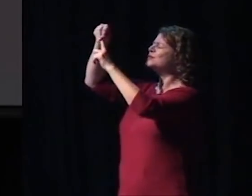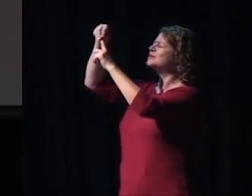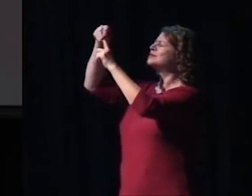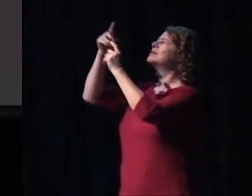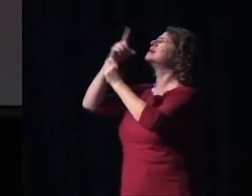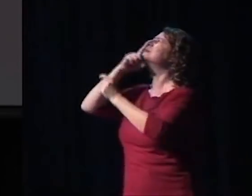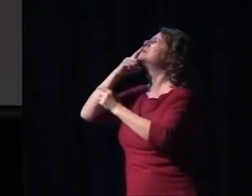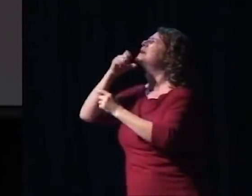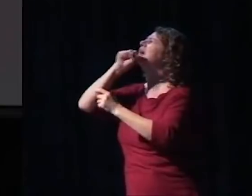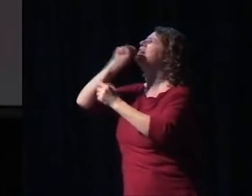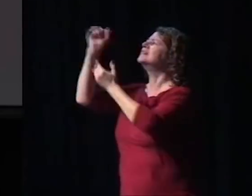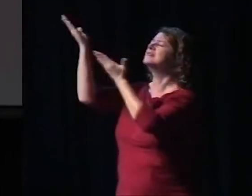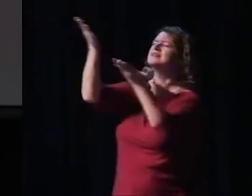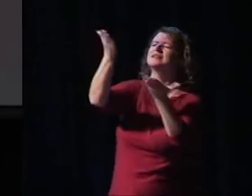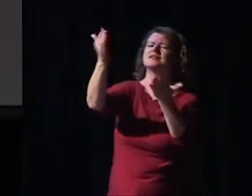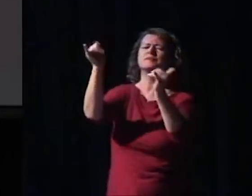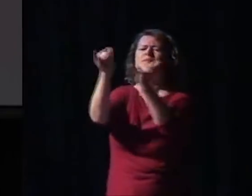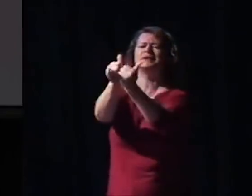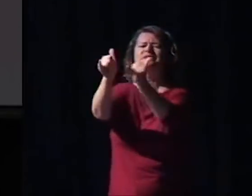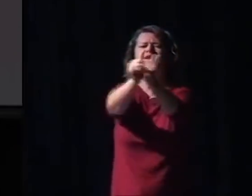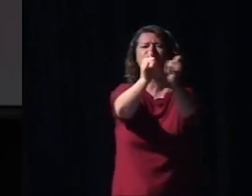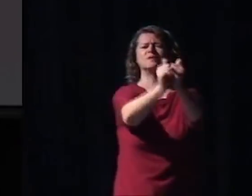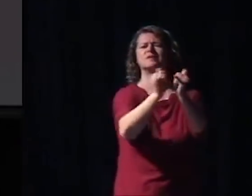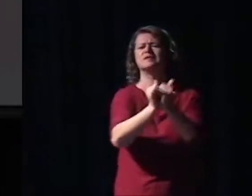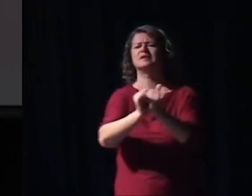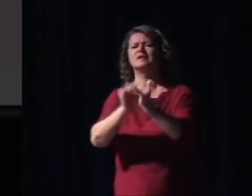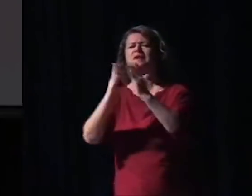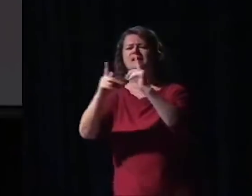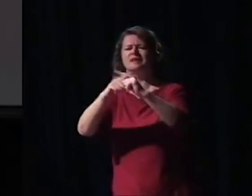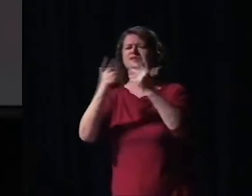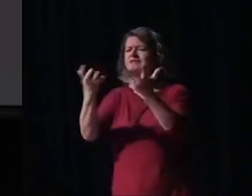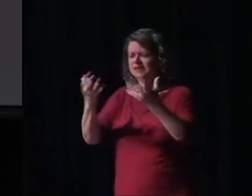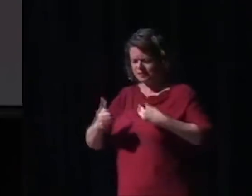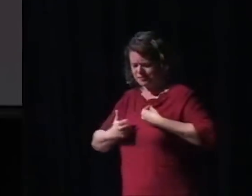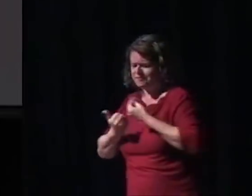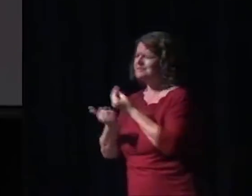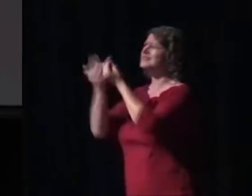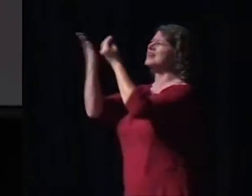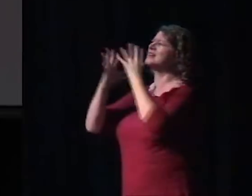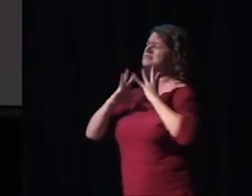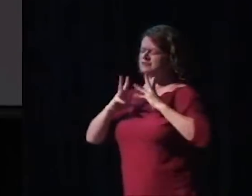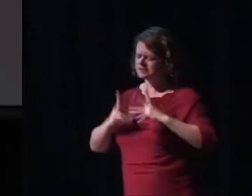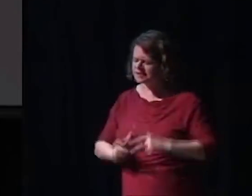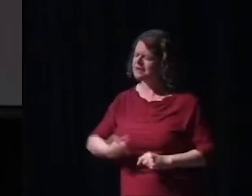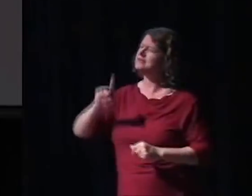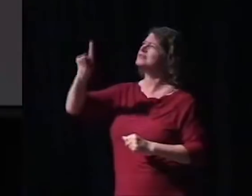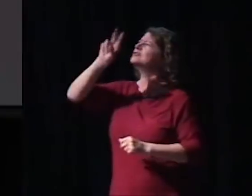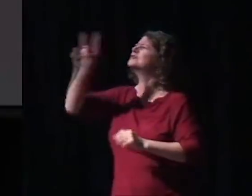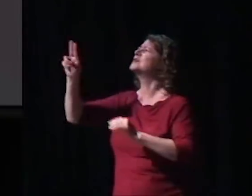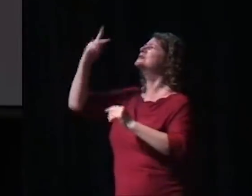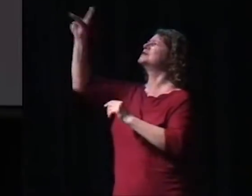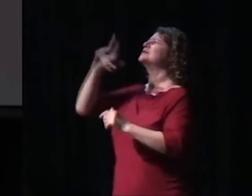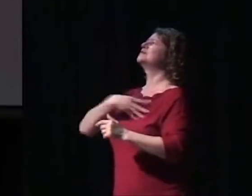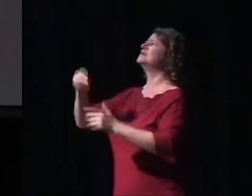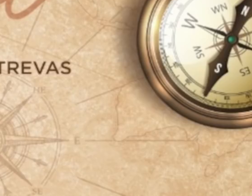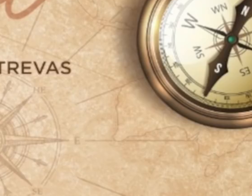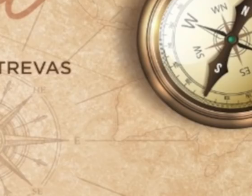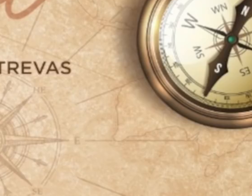igreja. Pai, nós queremos nos consagrar ao Senhor, nos santificar ao Senhor. Pai, no nome do teu Filho